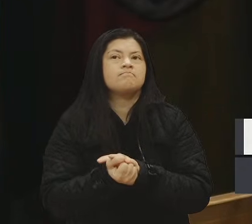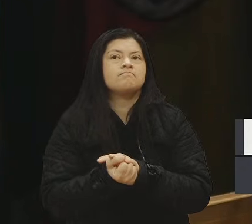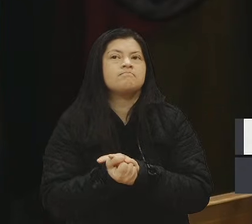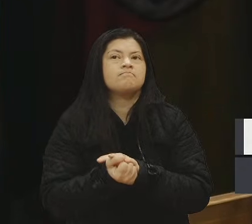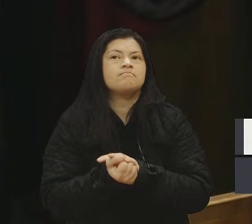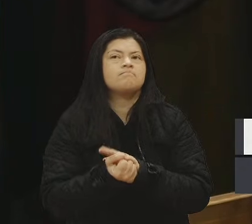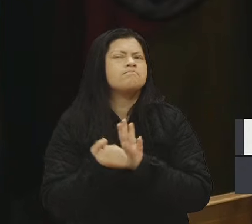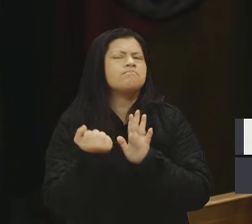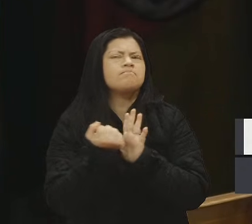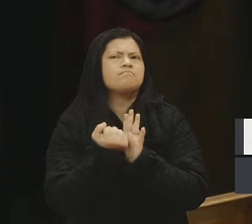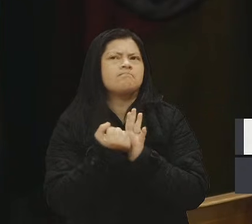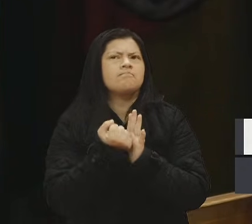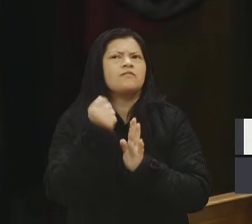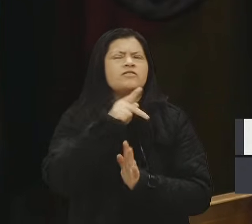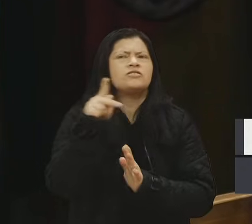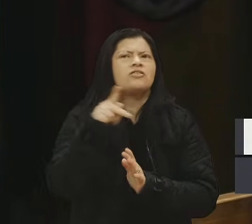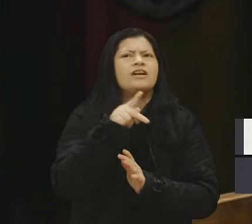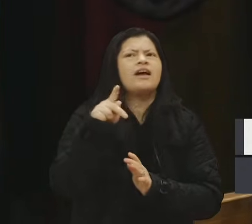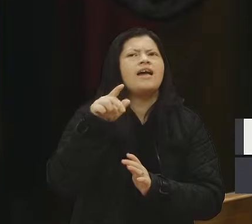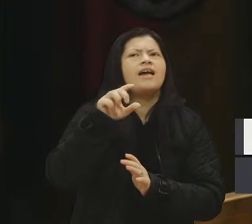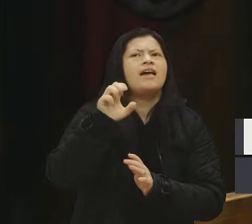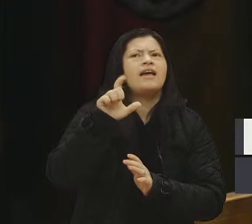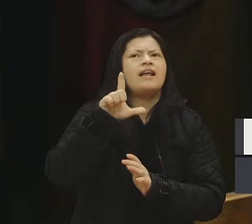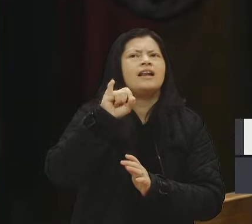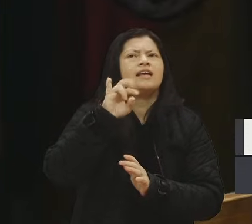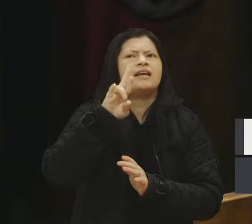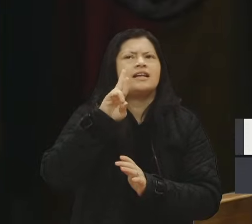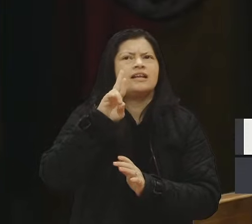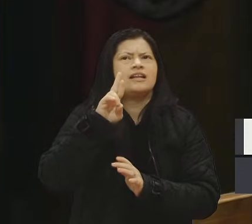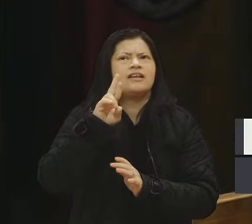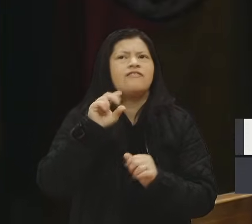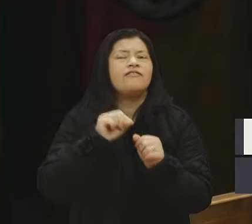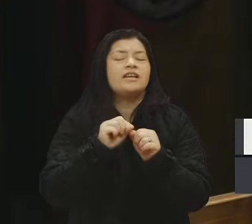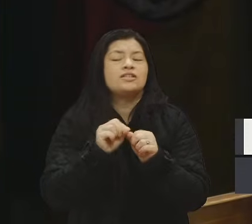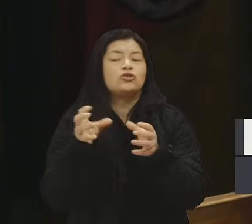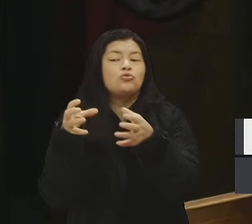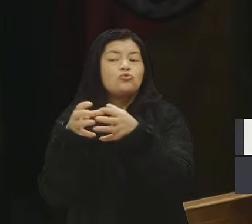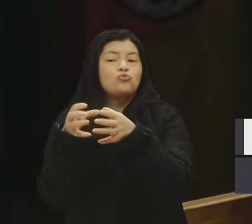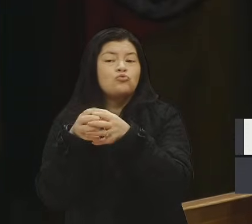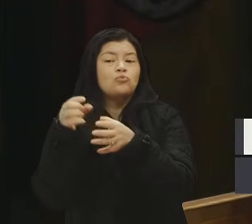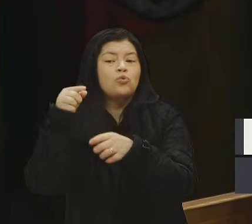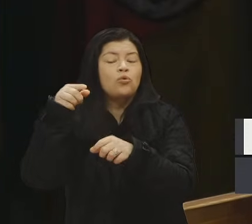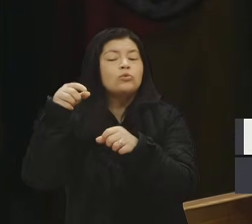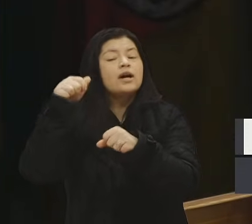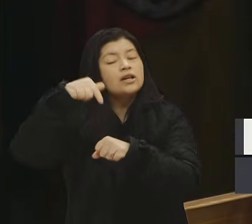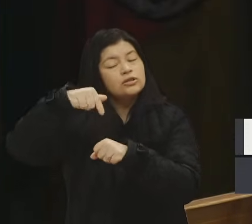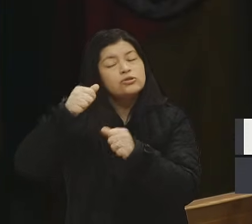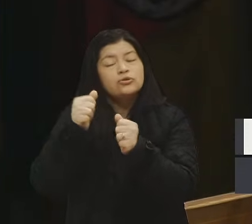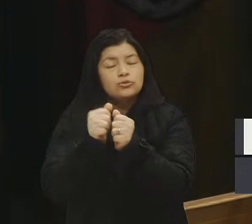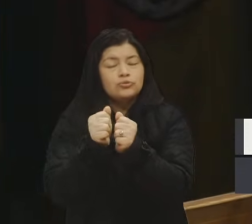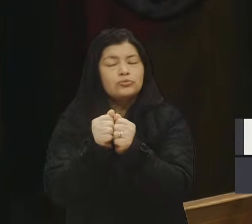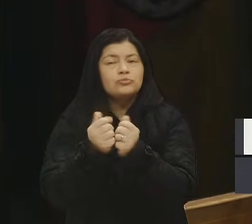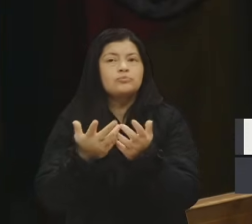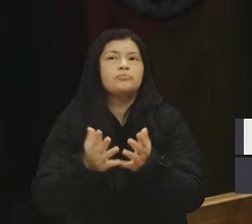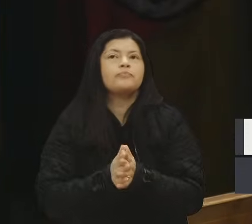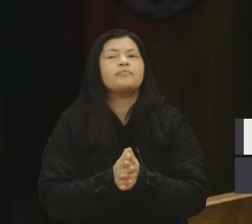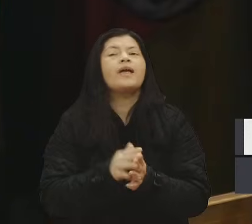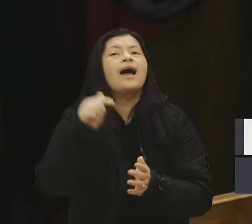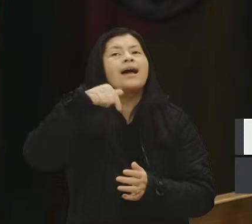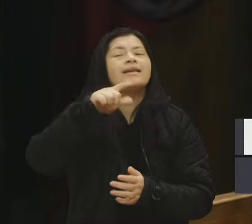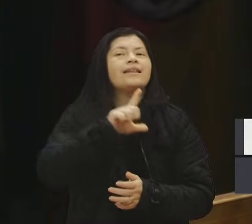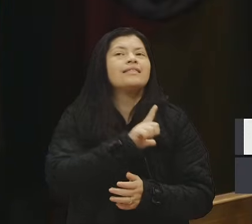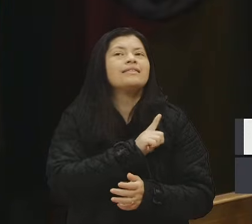endereçar a professora Helenir, que fez com que esse grupo estivesse junto, né? Que aqui